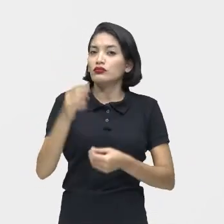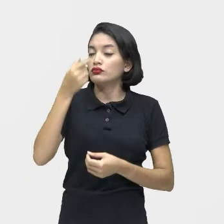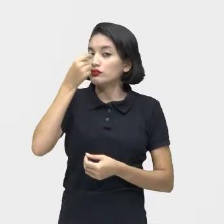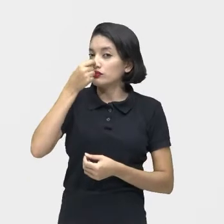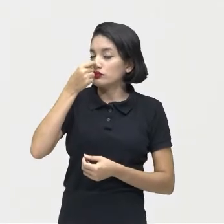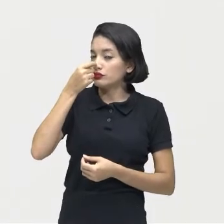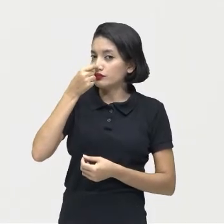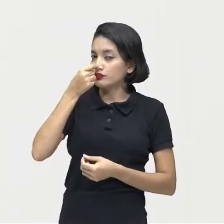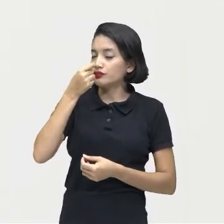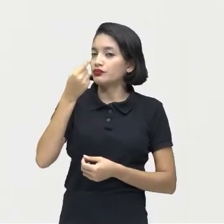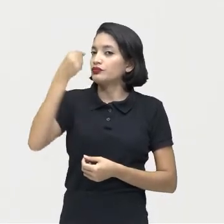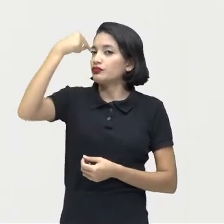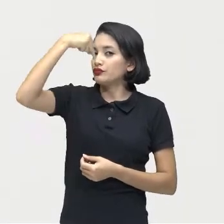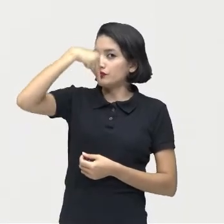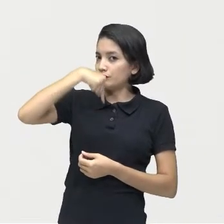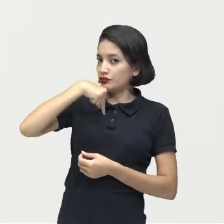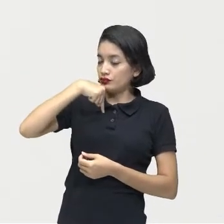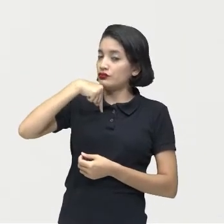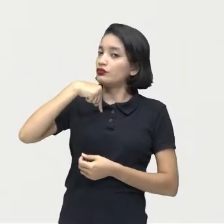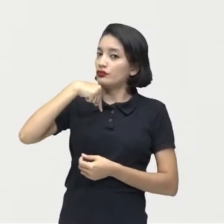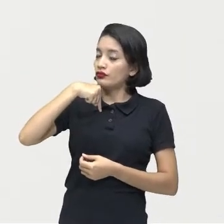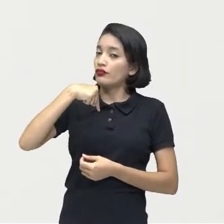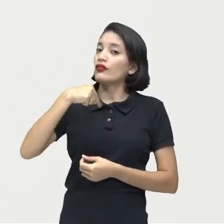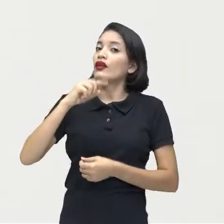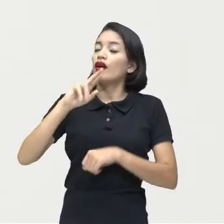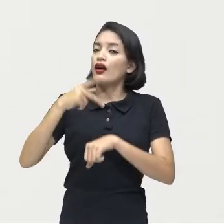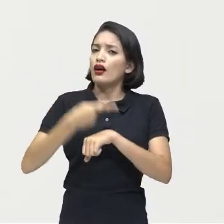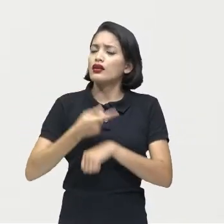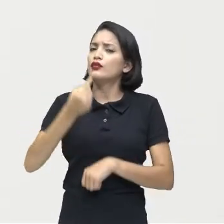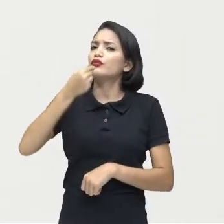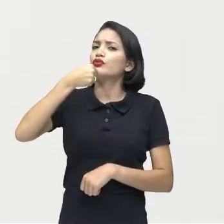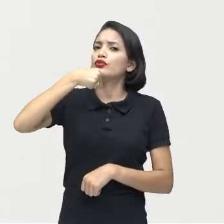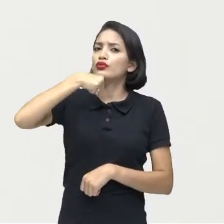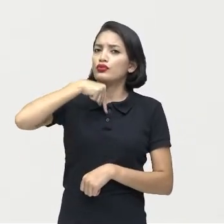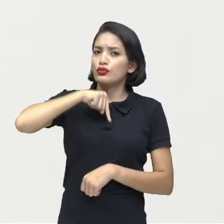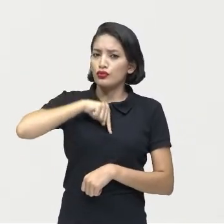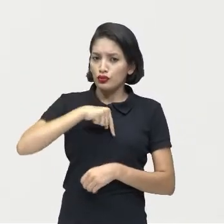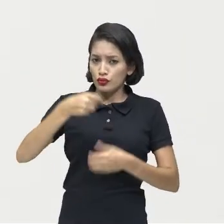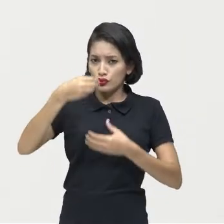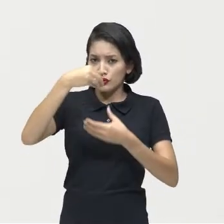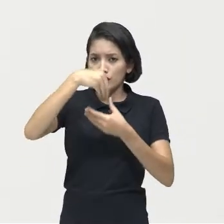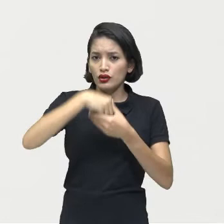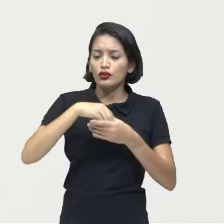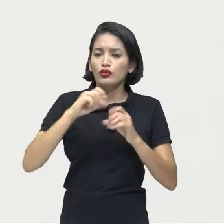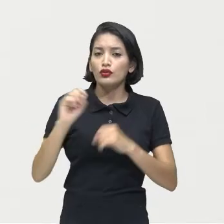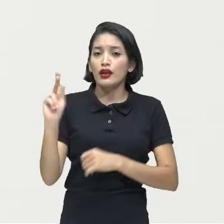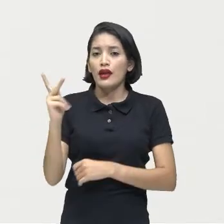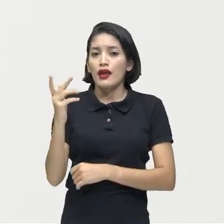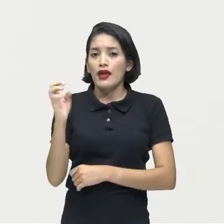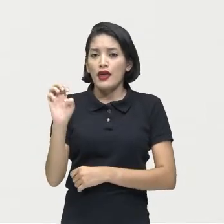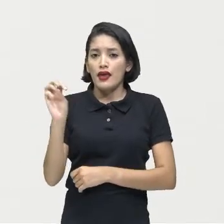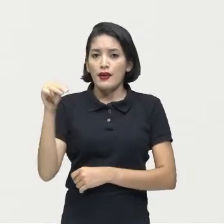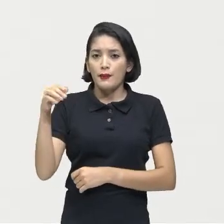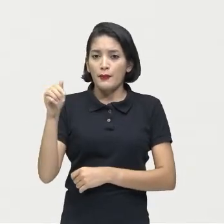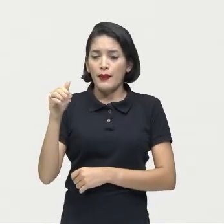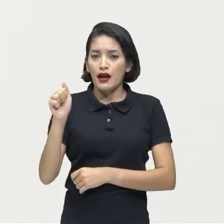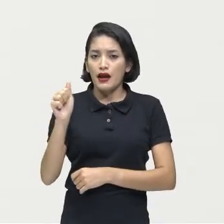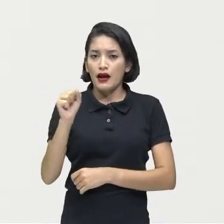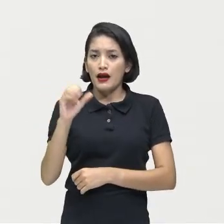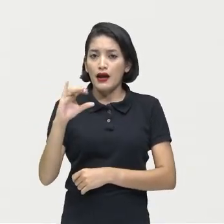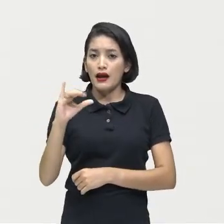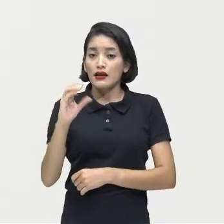nasais. E aí ele é transportado no interior das hemácias. As hemácias são os